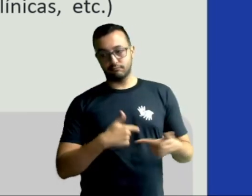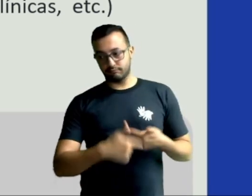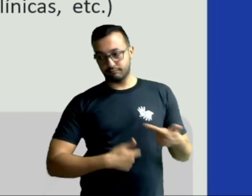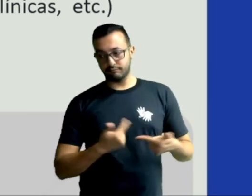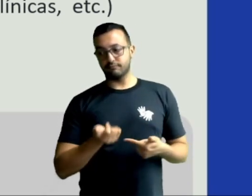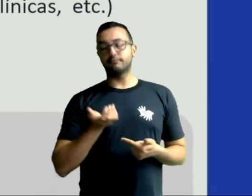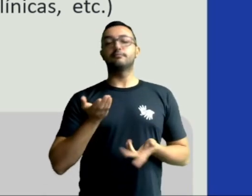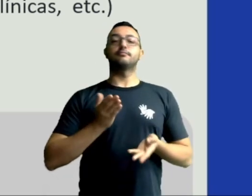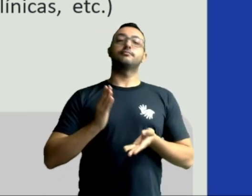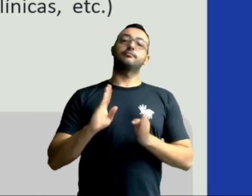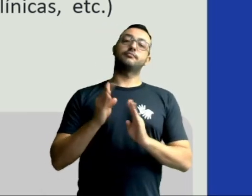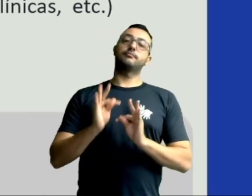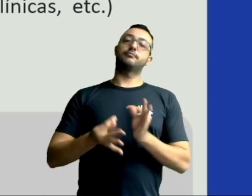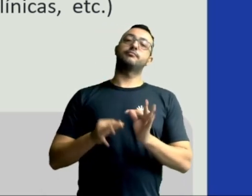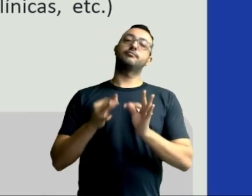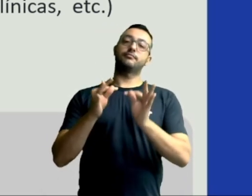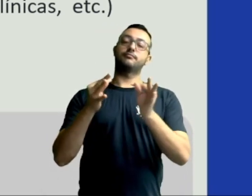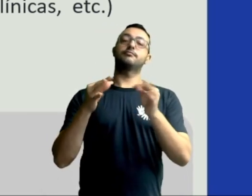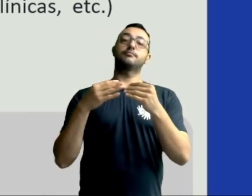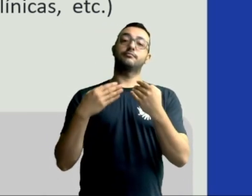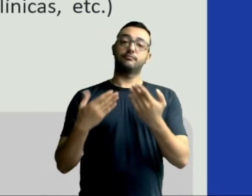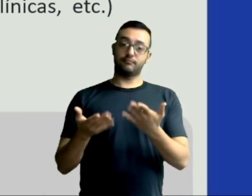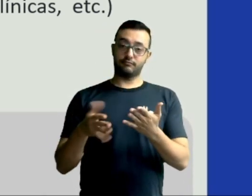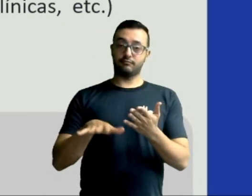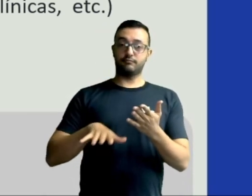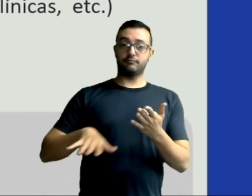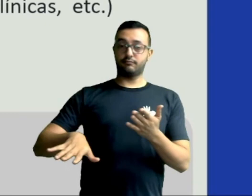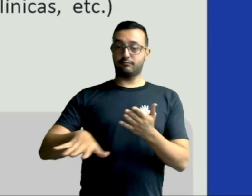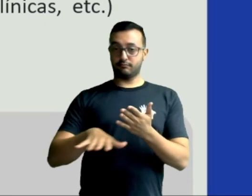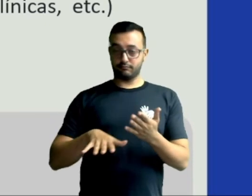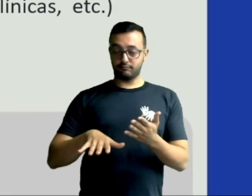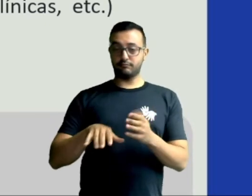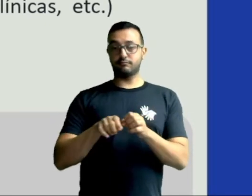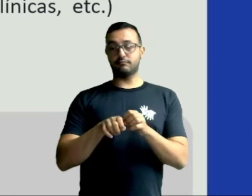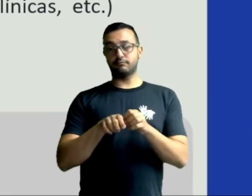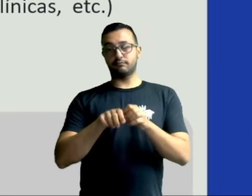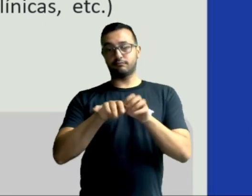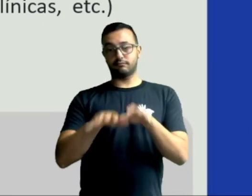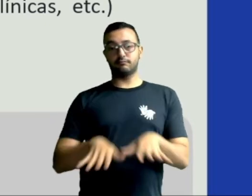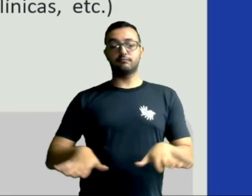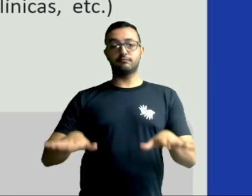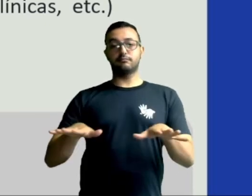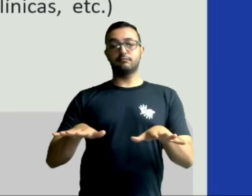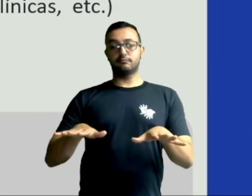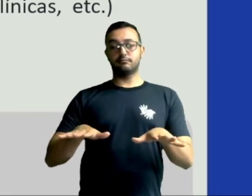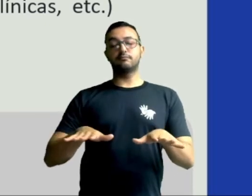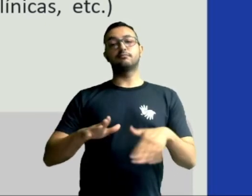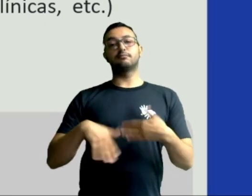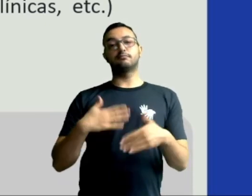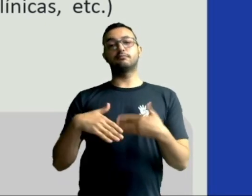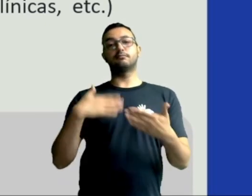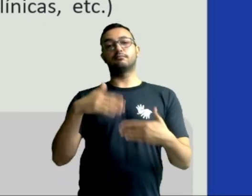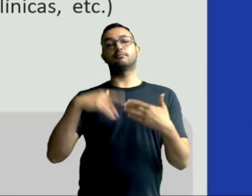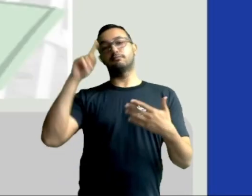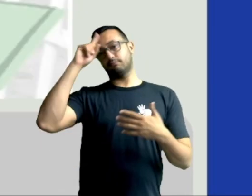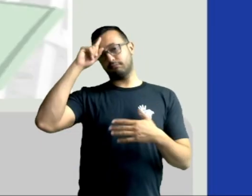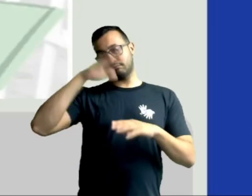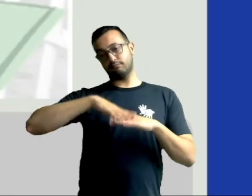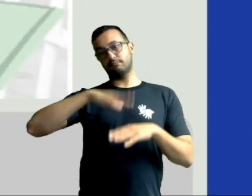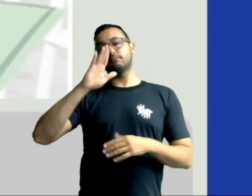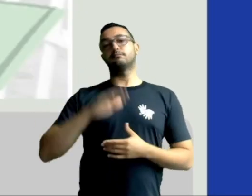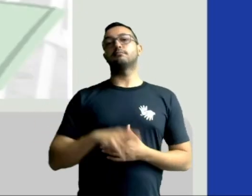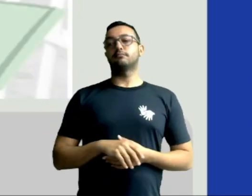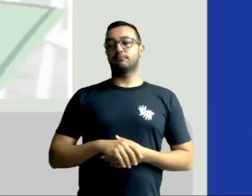da biotecnologia, tá certo? Fazendo com que essa área ela se expanda e ela cresça cada dia